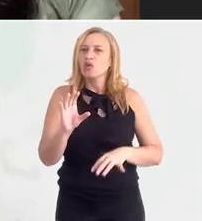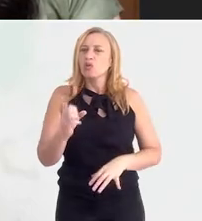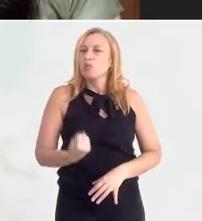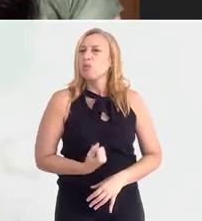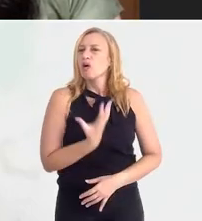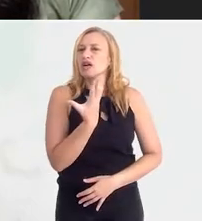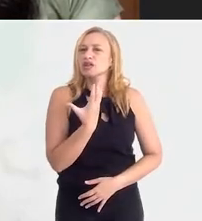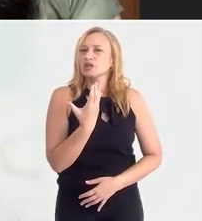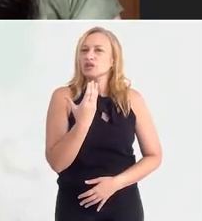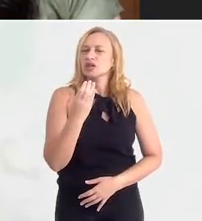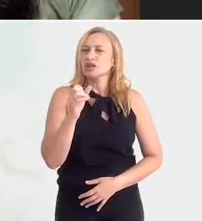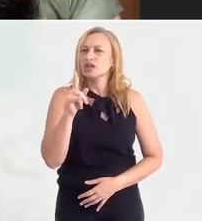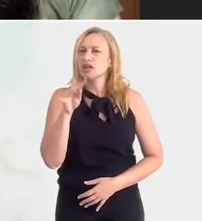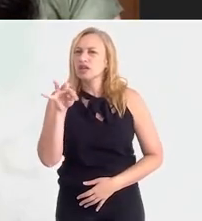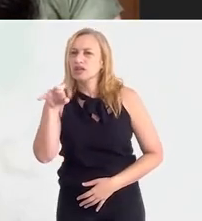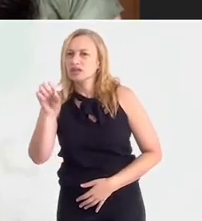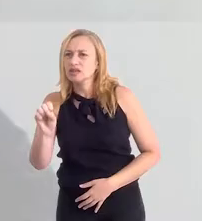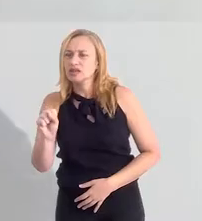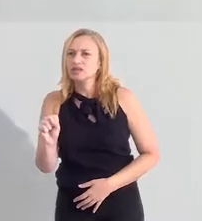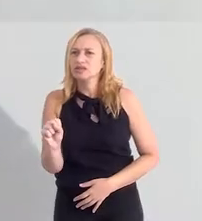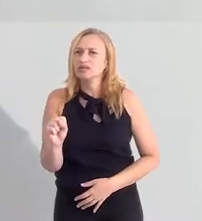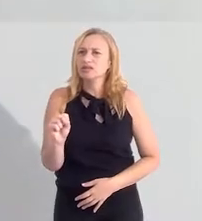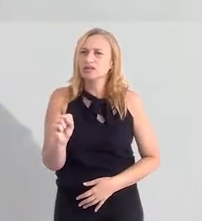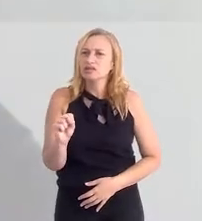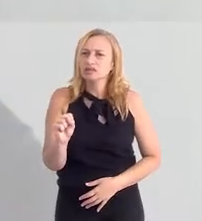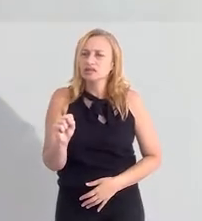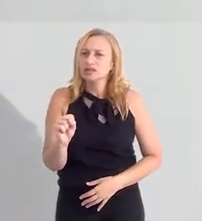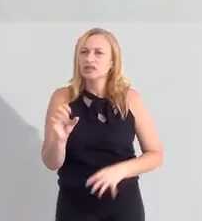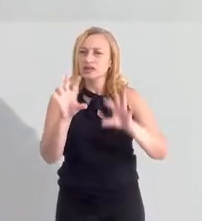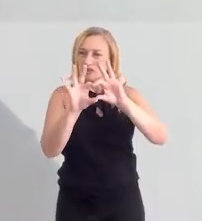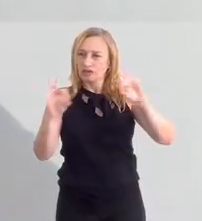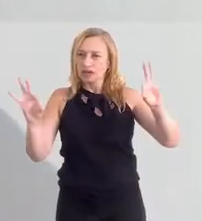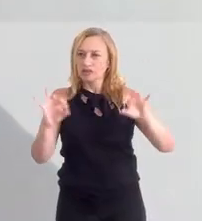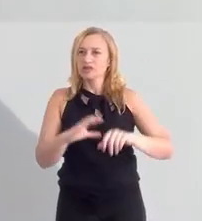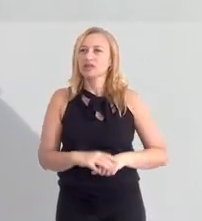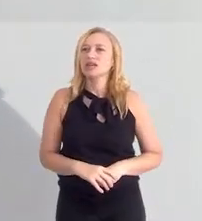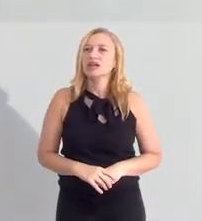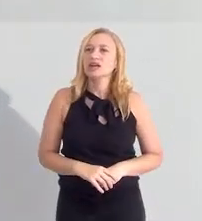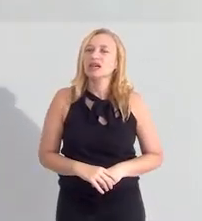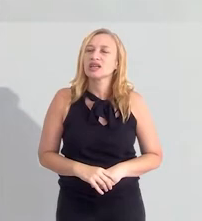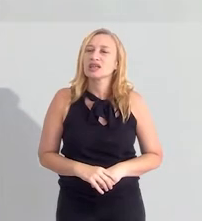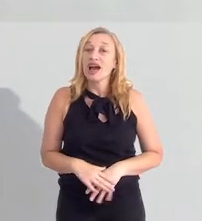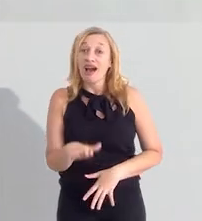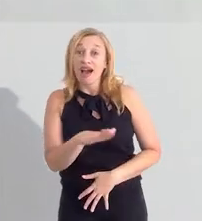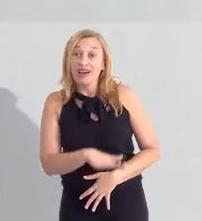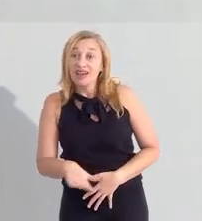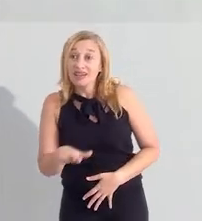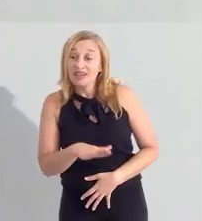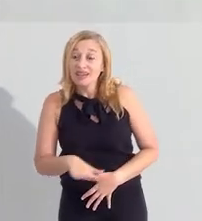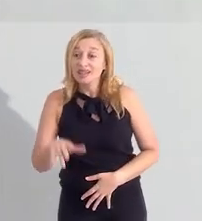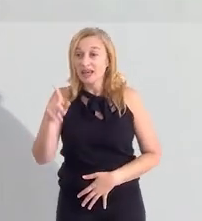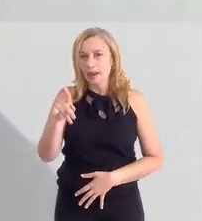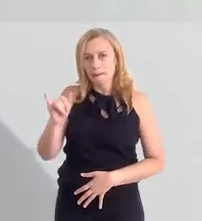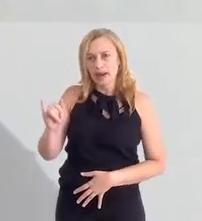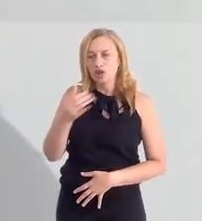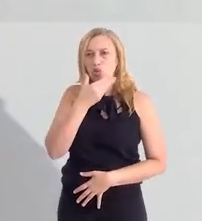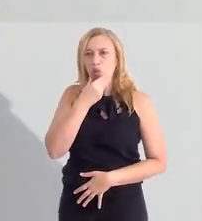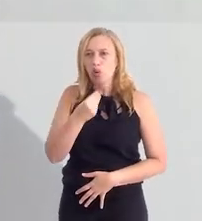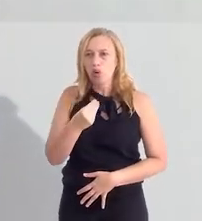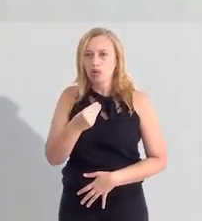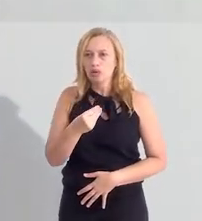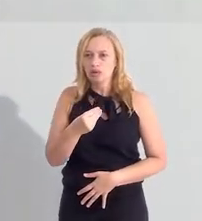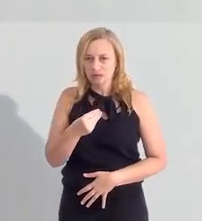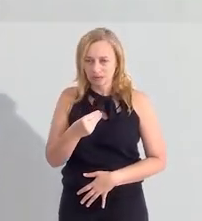poeta chamado Wordsworth. E o verso diz assim: que a criança é pai do homem.